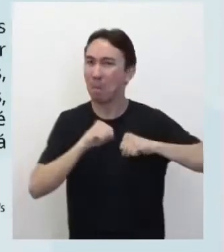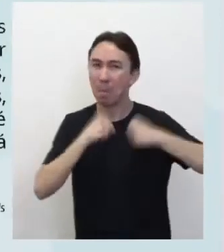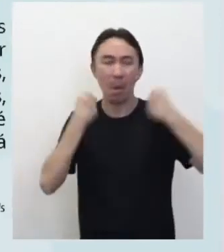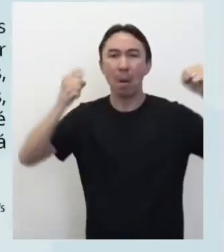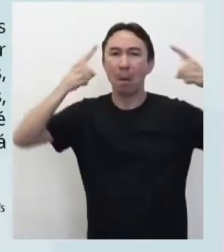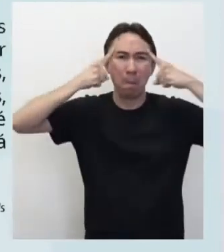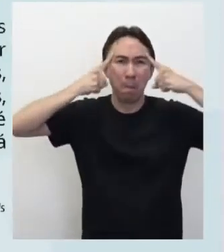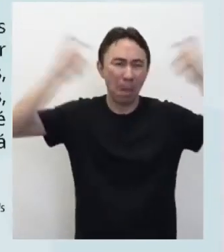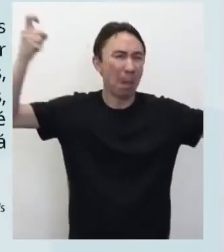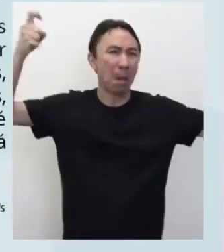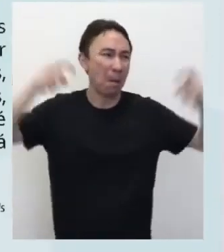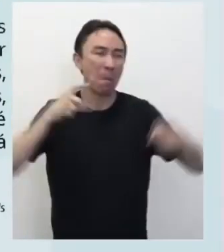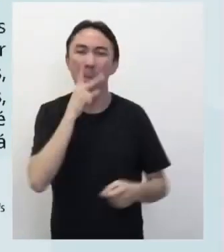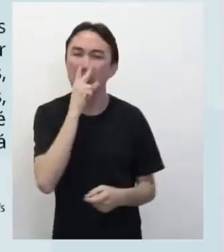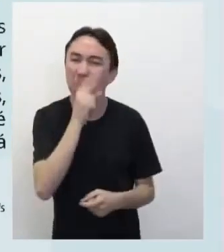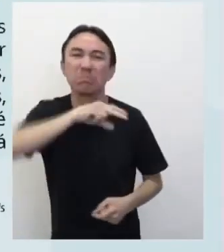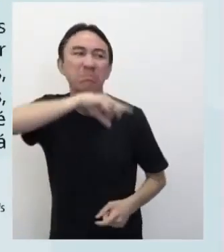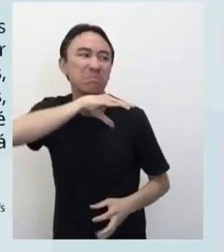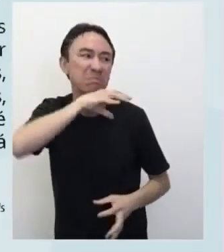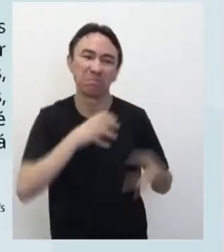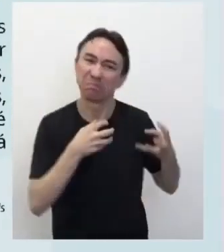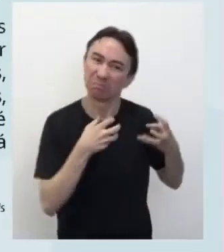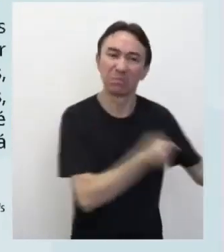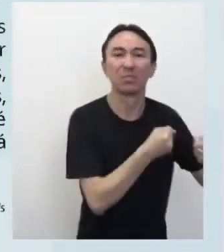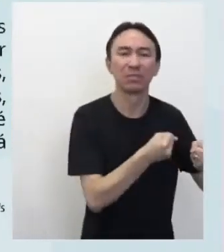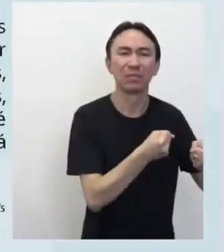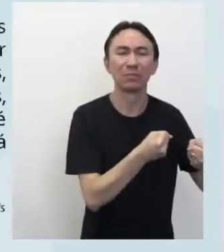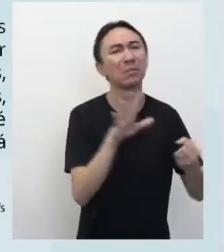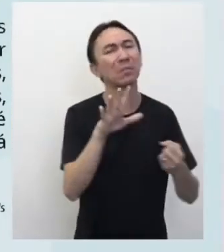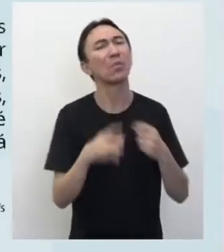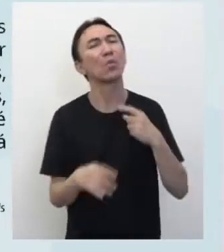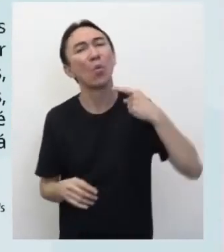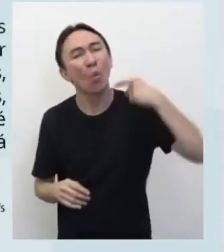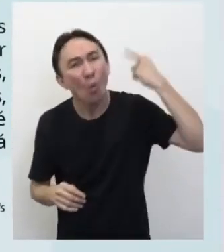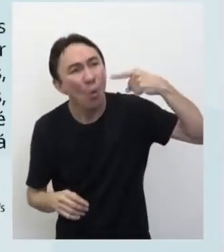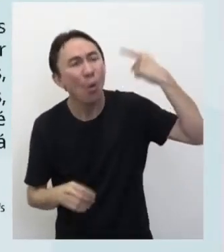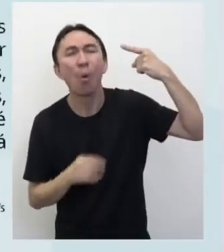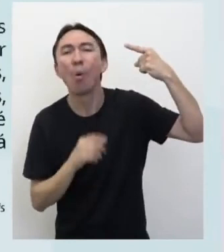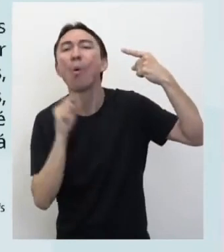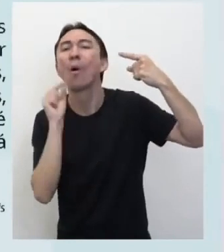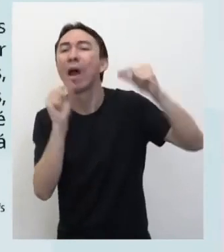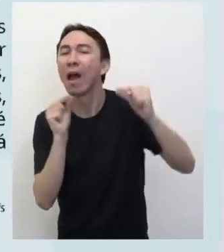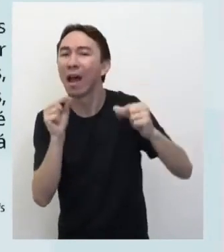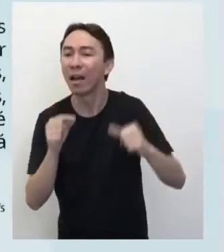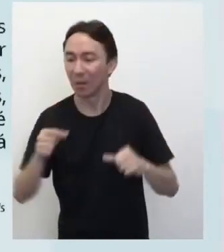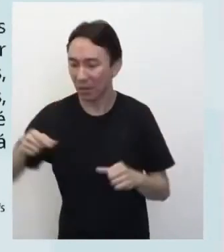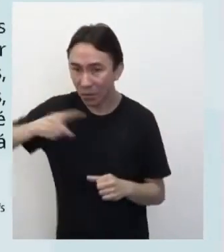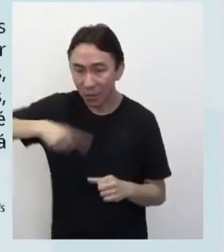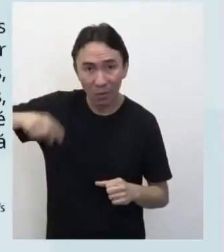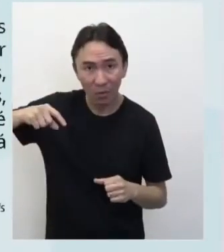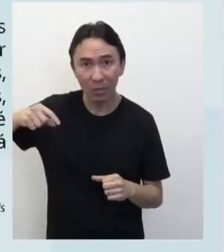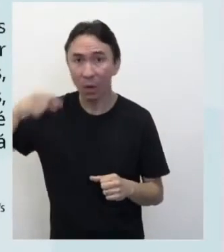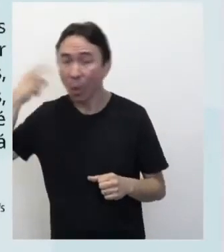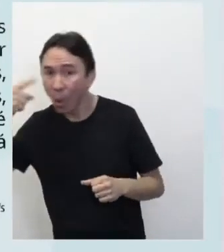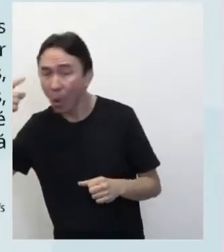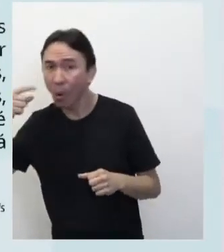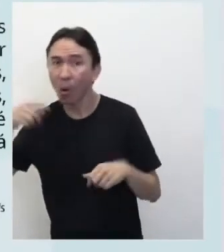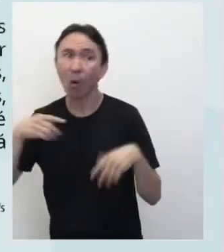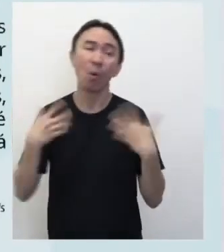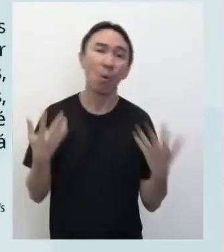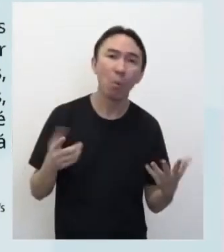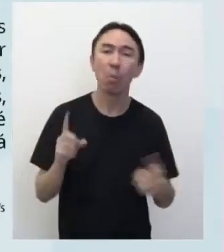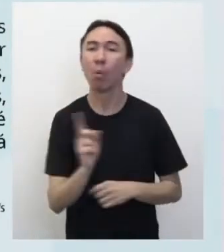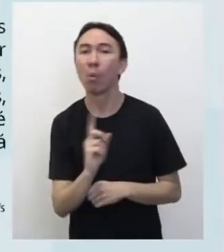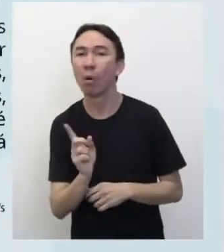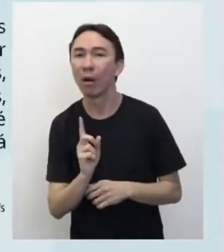que necessitam ser domados. Mas afinal, o que é loucura? Podemos estar loucos ou exclusivamente ser? Ela está intrínseca